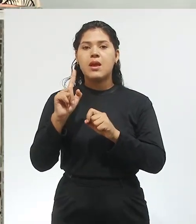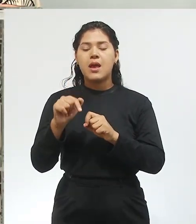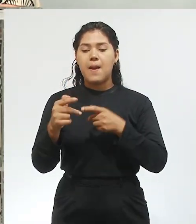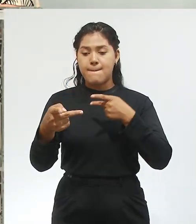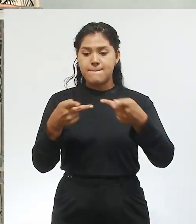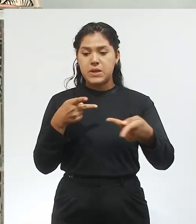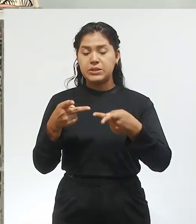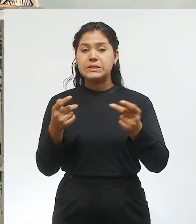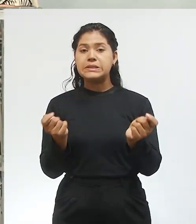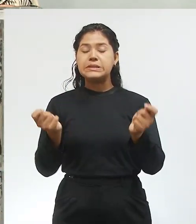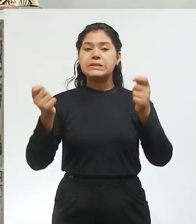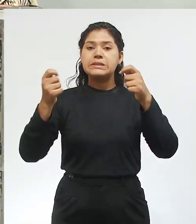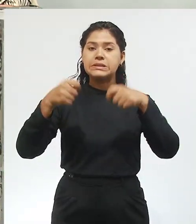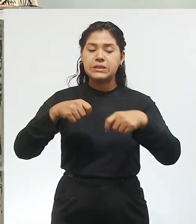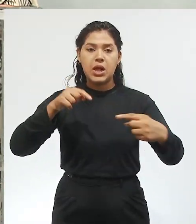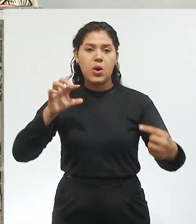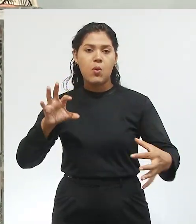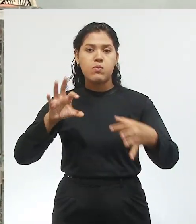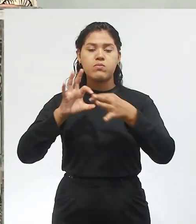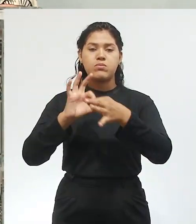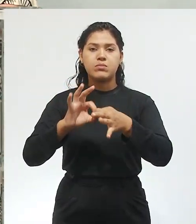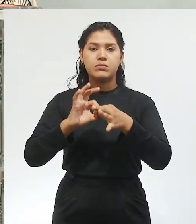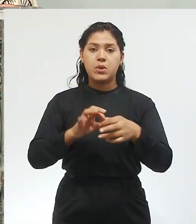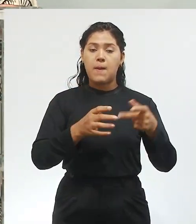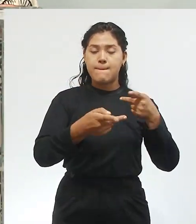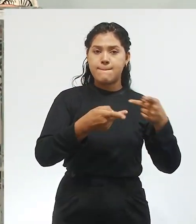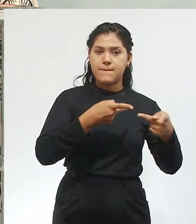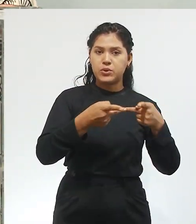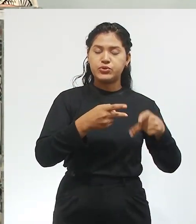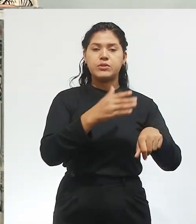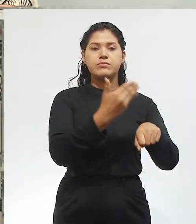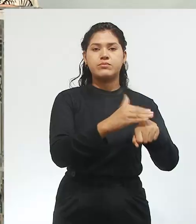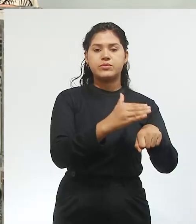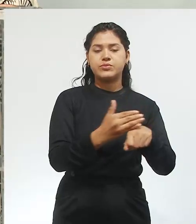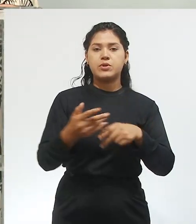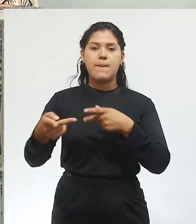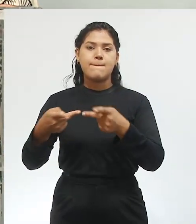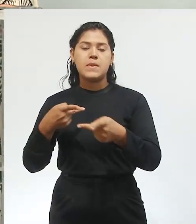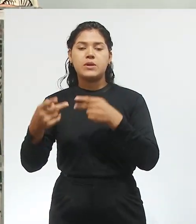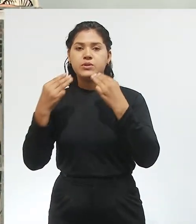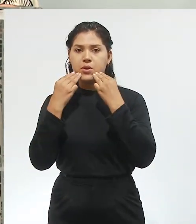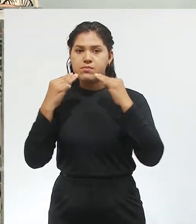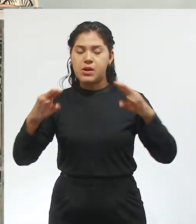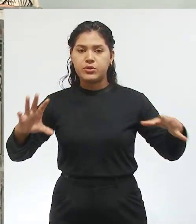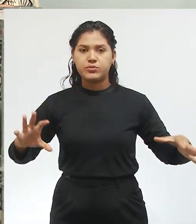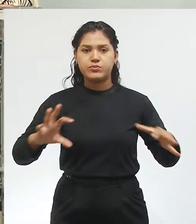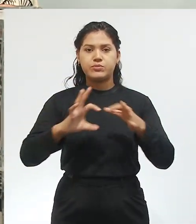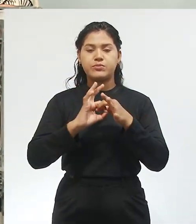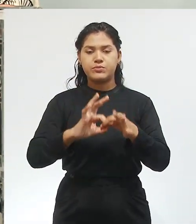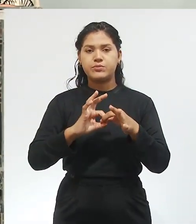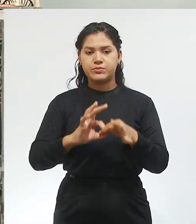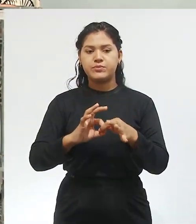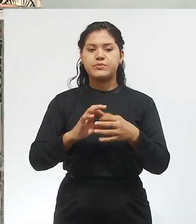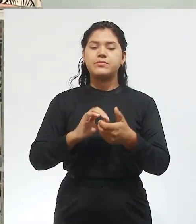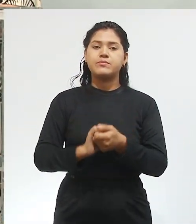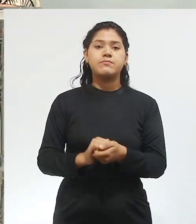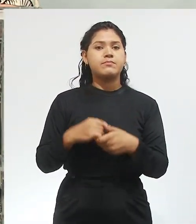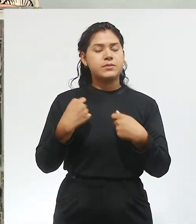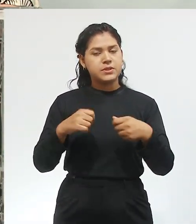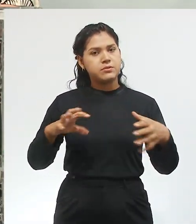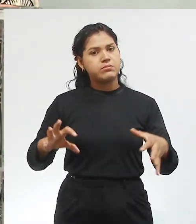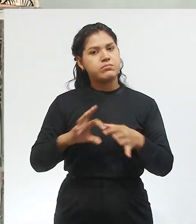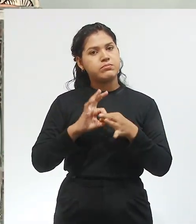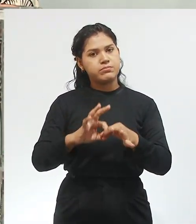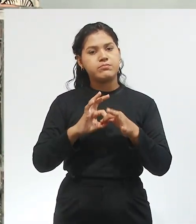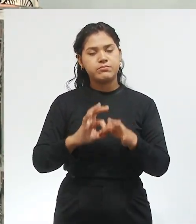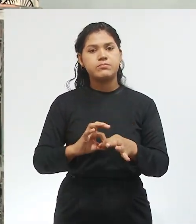que realmente o plano de marketing aconteça, porque se não tiver o plano de ação, vai ser só um documento escrito, né? E ninguém vai fazer nada. Então,